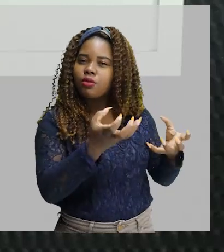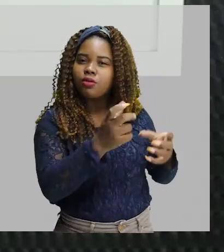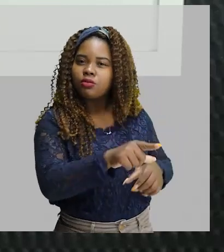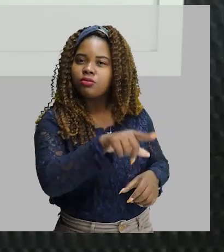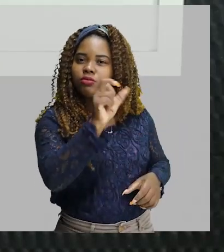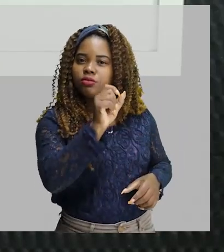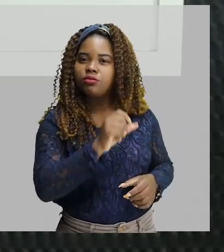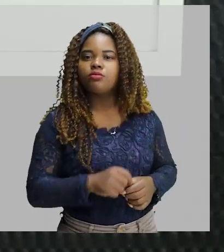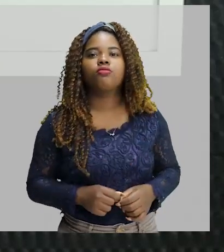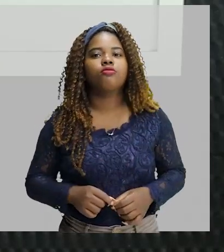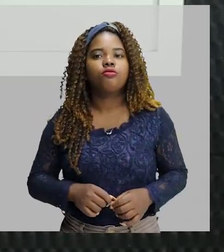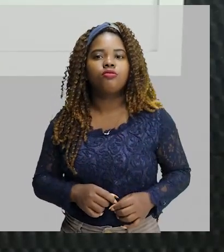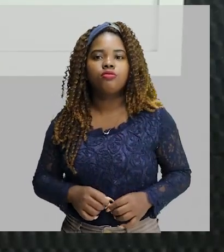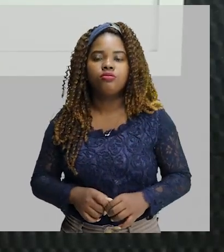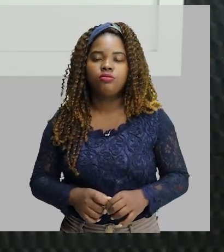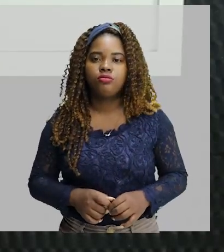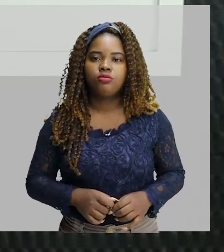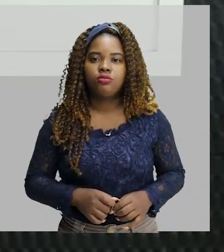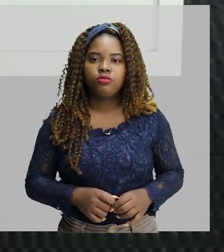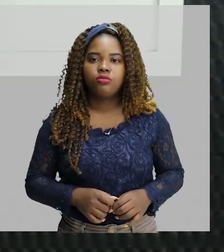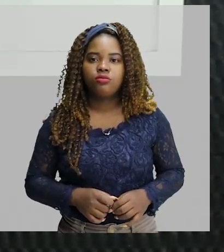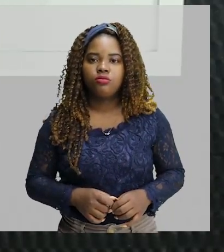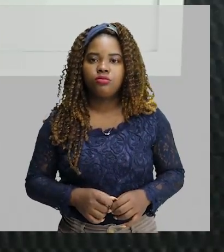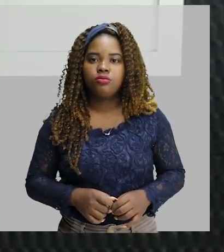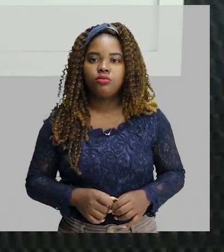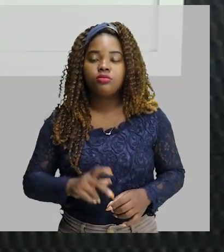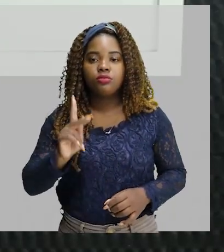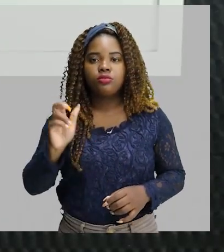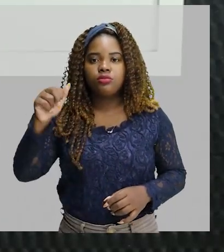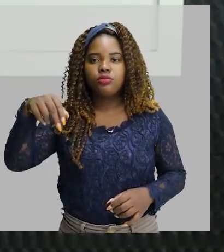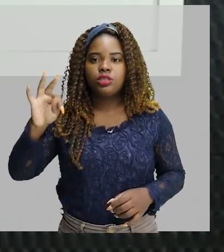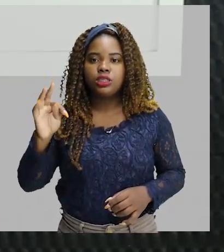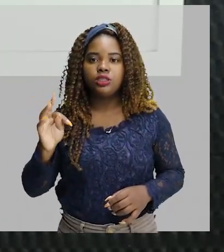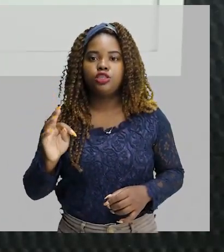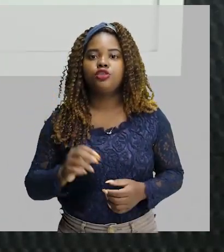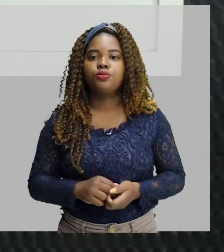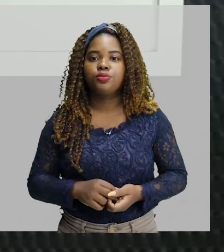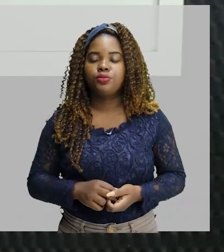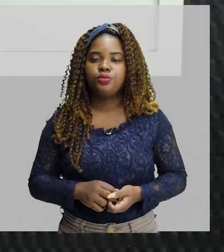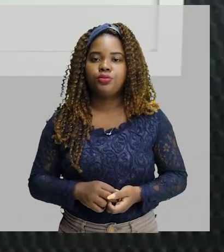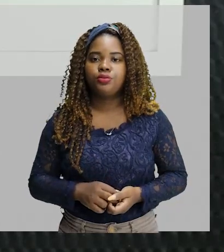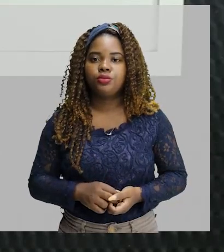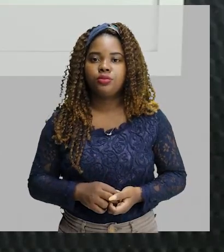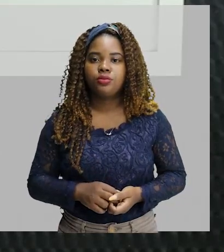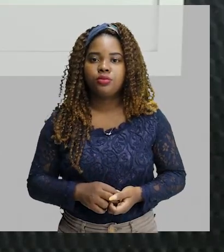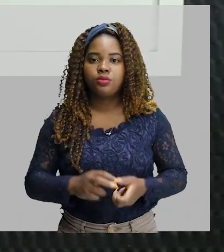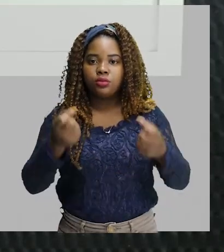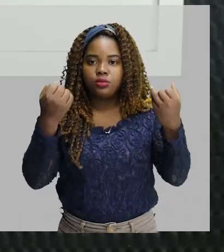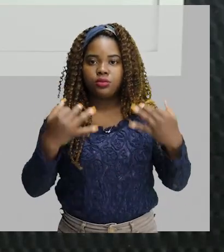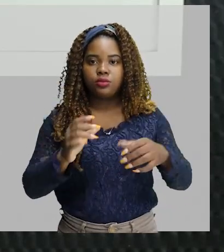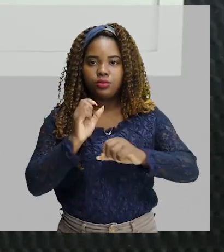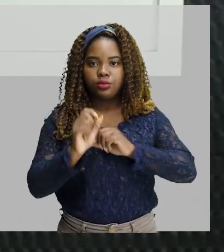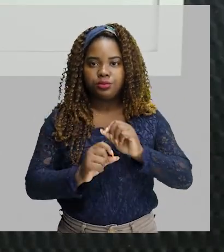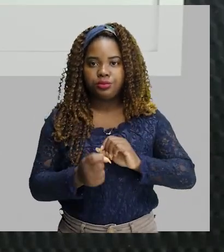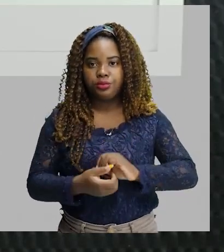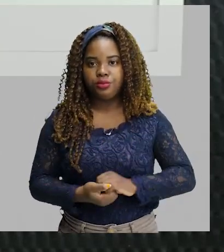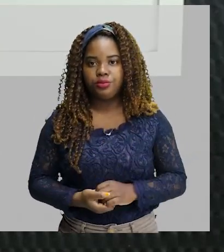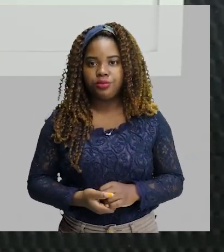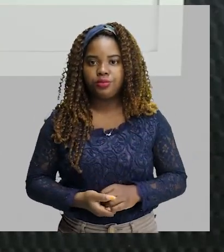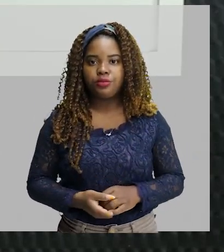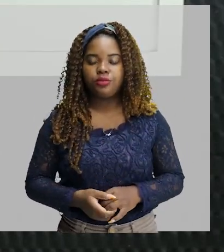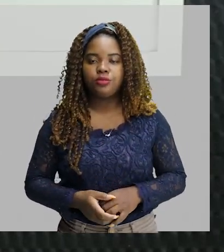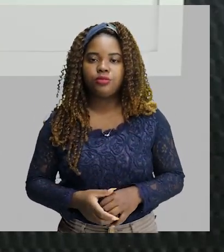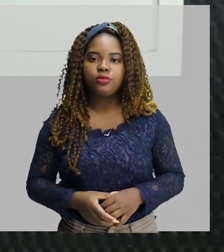nosso filósofo Kant, dentro da sua deontologia, deixa muito claro, vamos